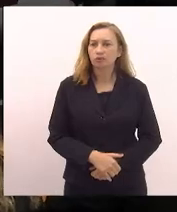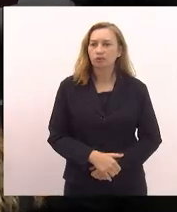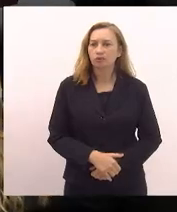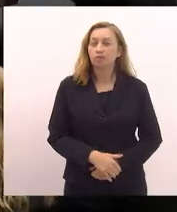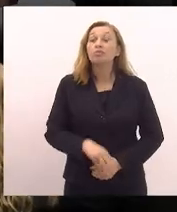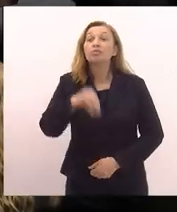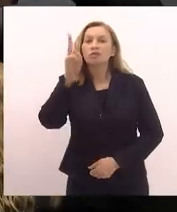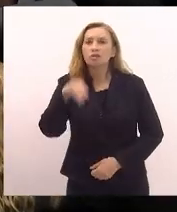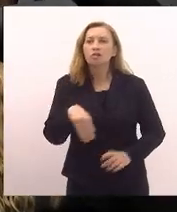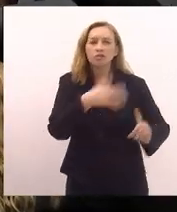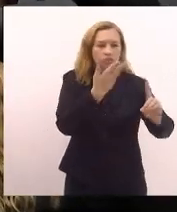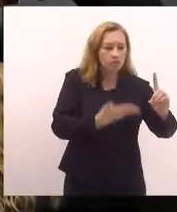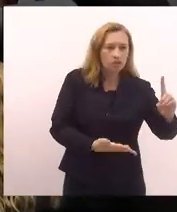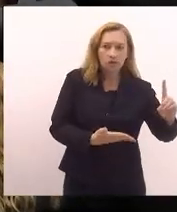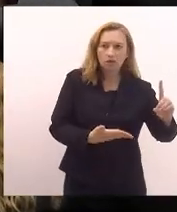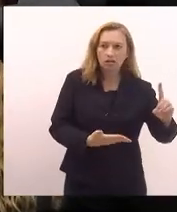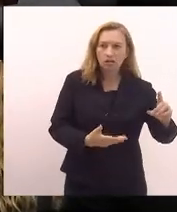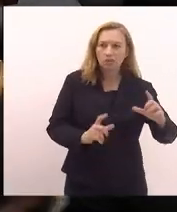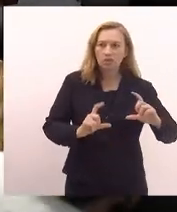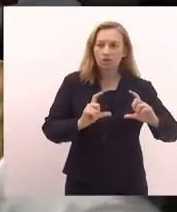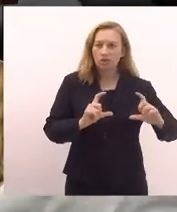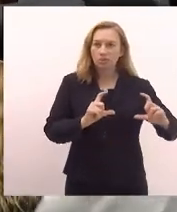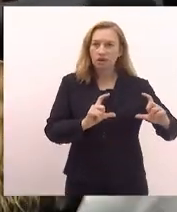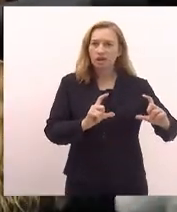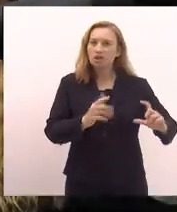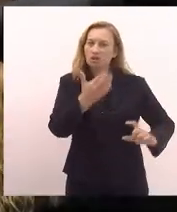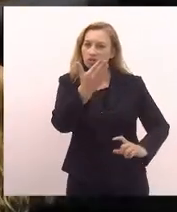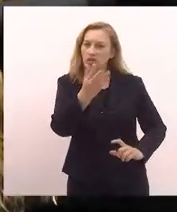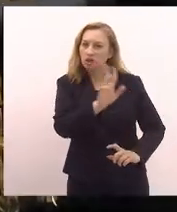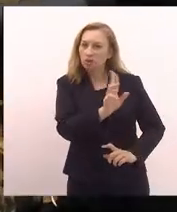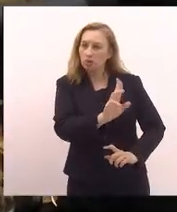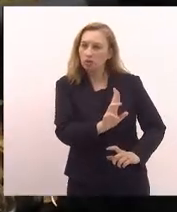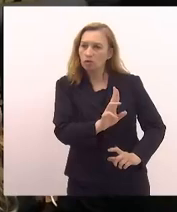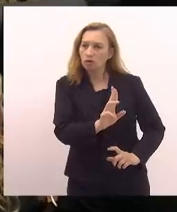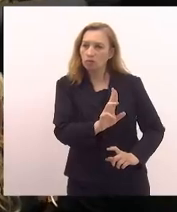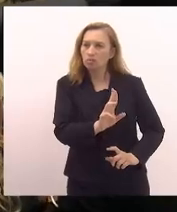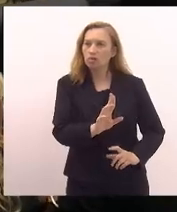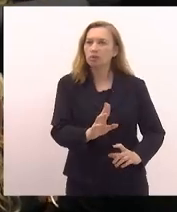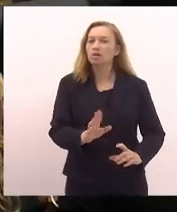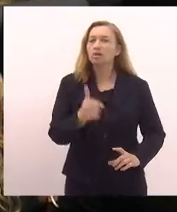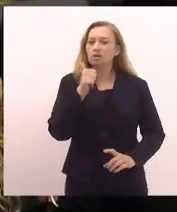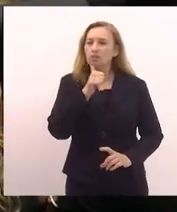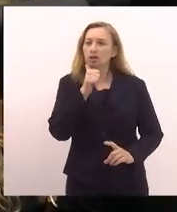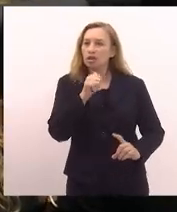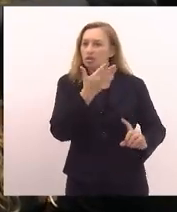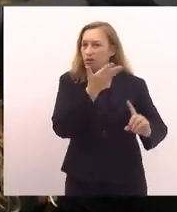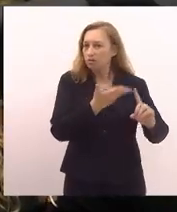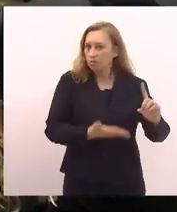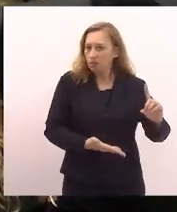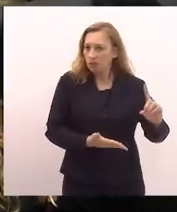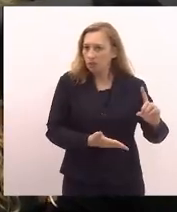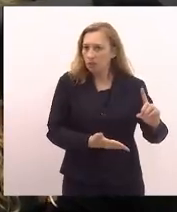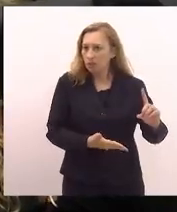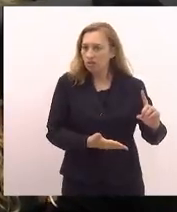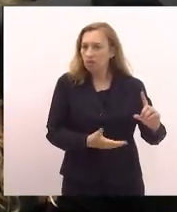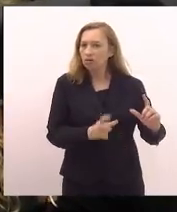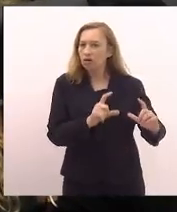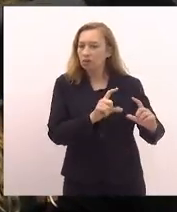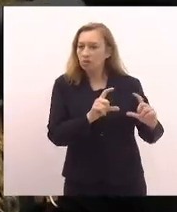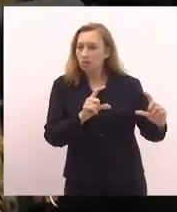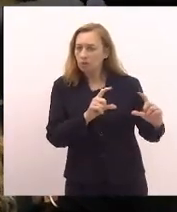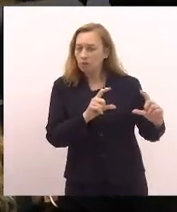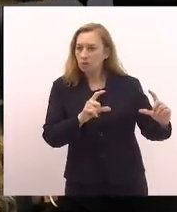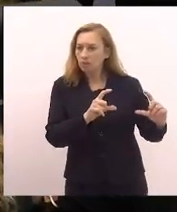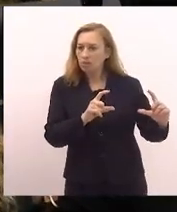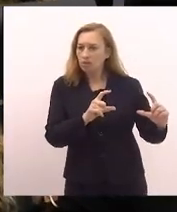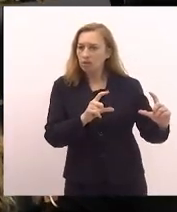Quem vai ser homenageada? A plaquinha já está ali na frente com o nome de vocês. As homenageadas, as plaquinhas estão com